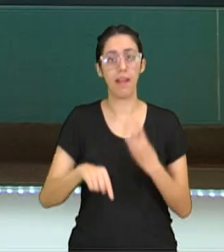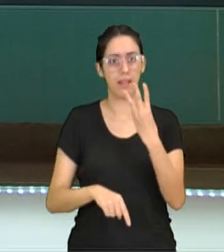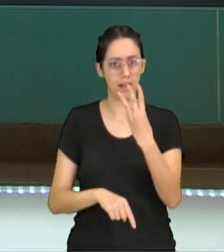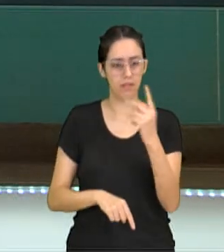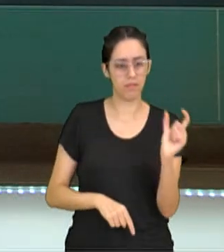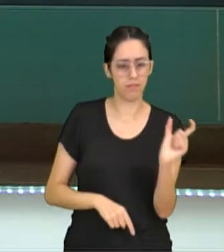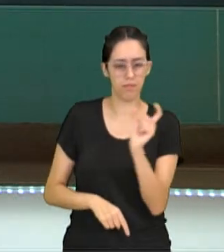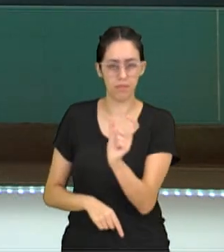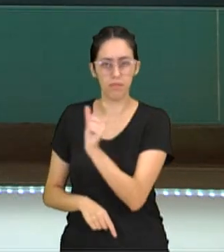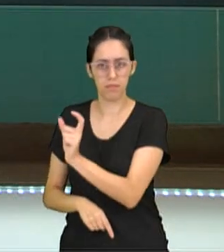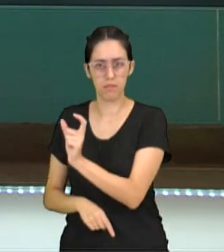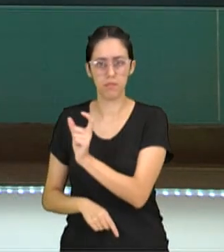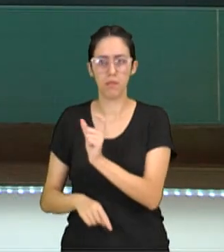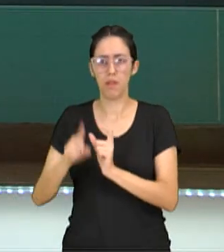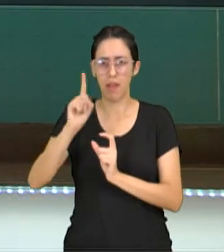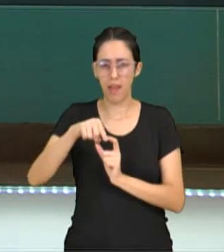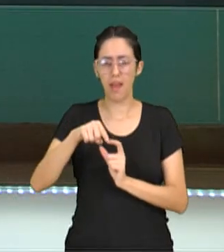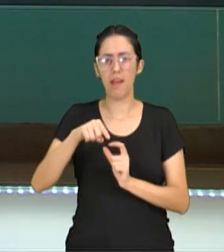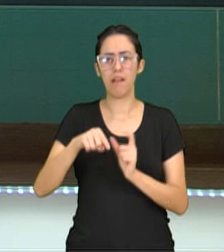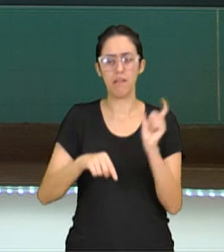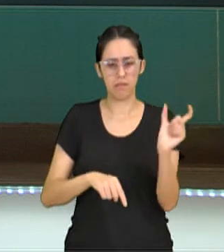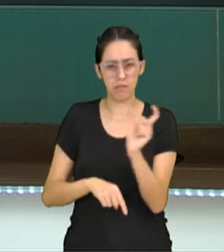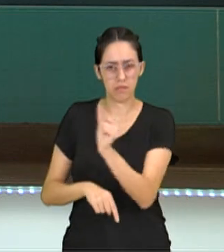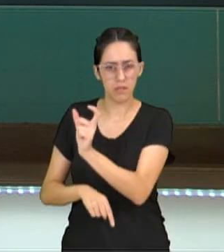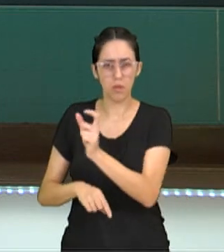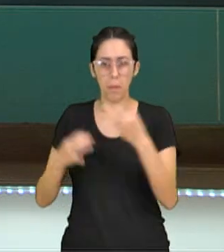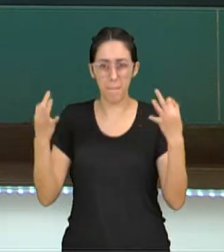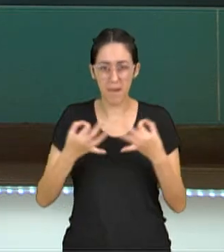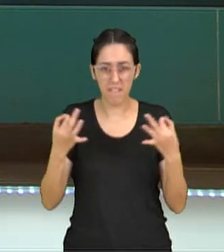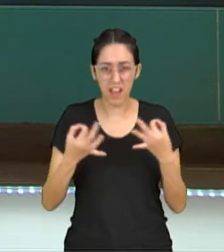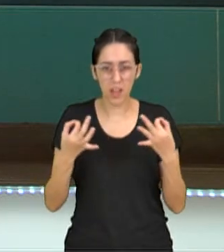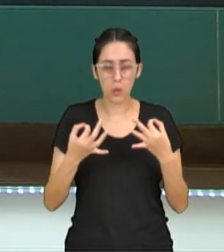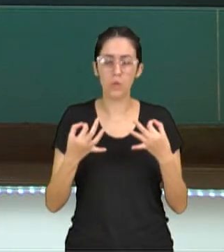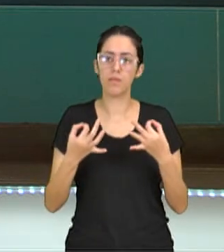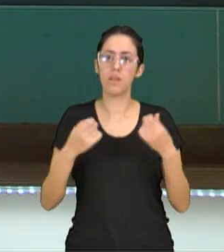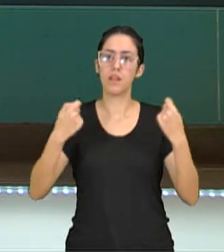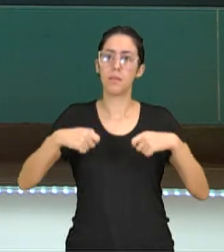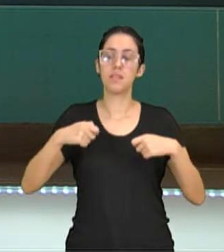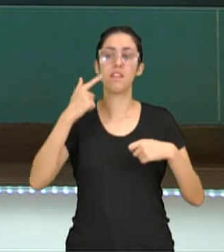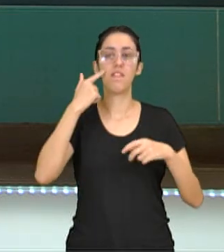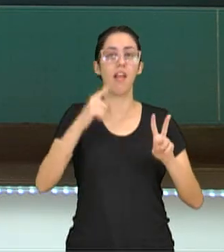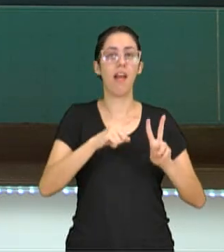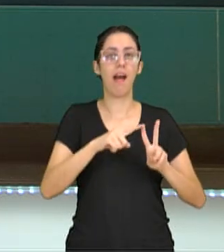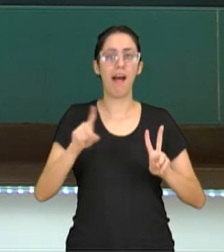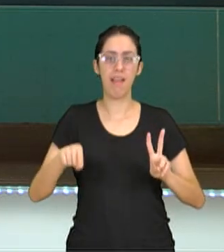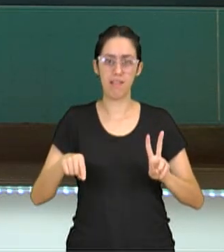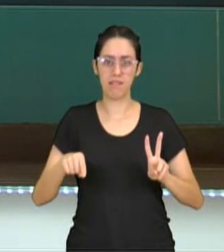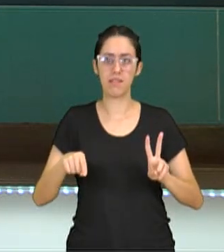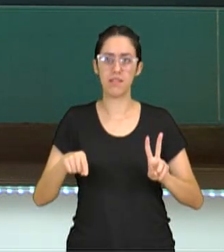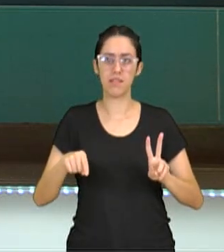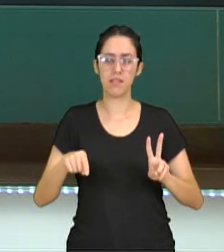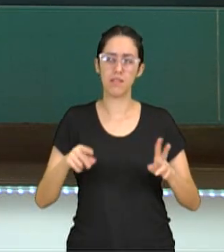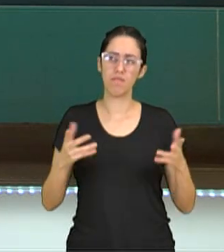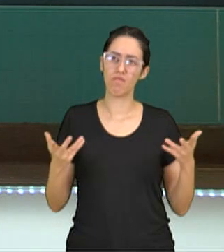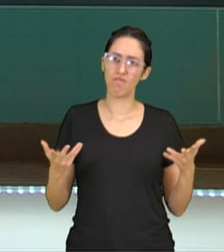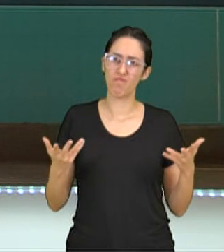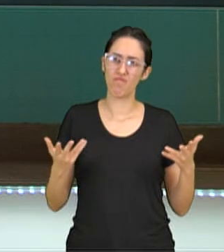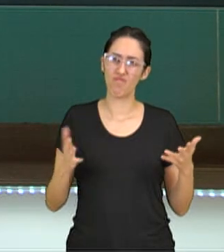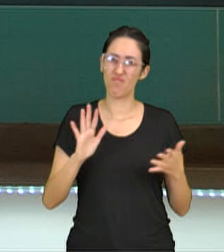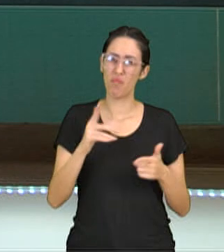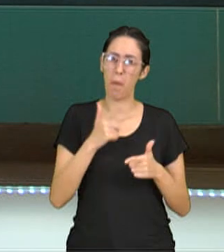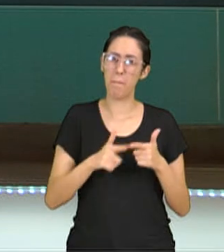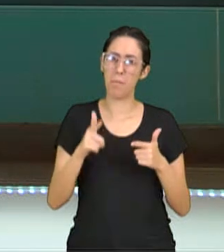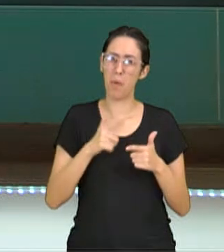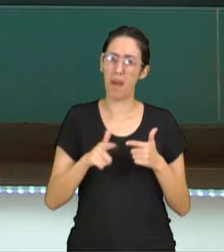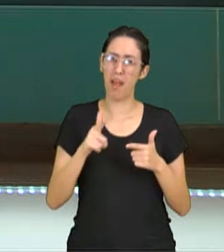certo? Será que seria um trinômio quadrado perfeito? Para isso eu teria que extrair a raiz das duas pontas, certo? Mas aí eu tenho um problema.